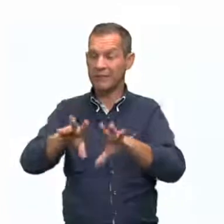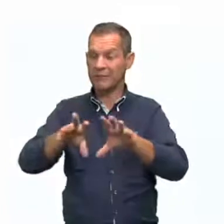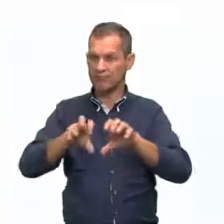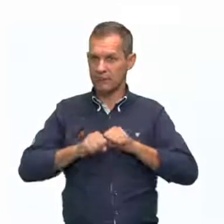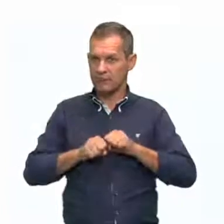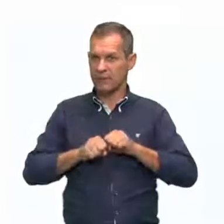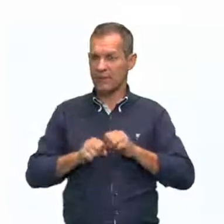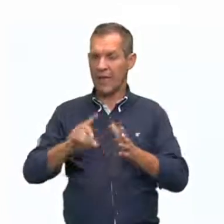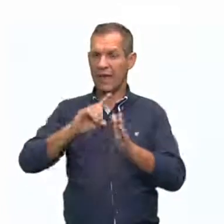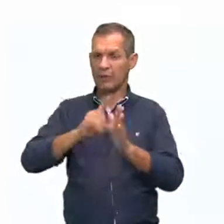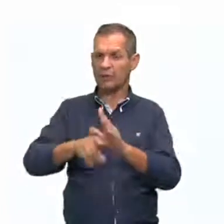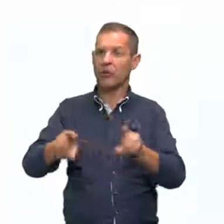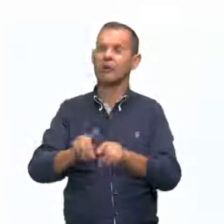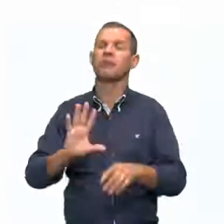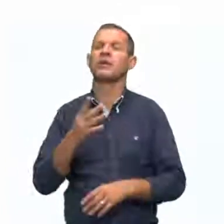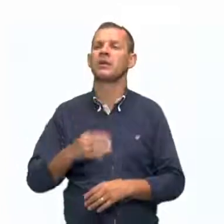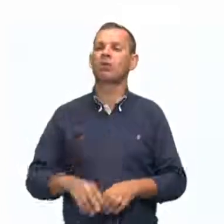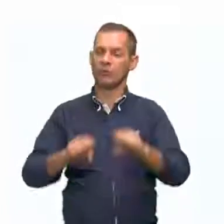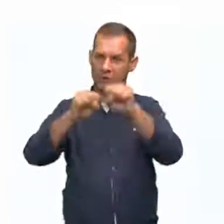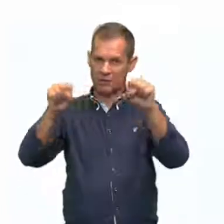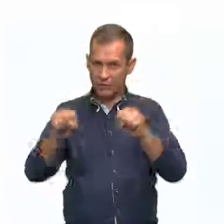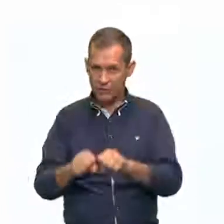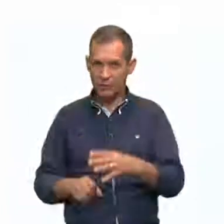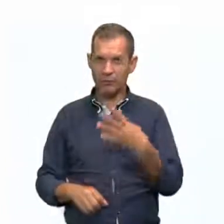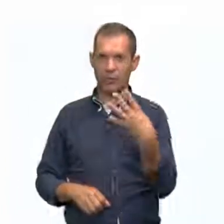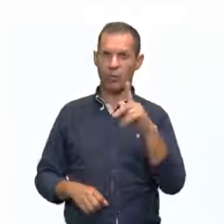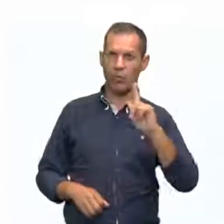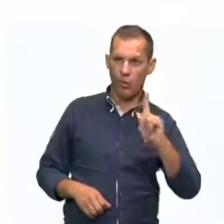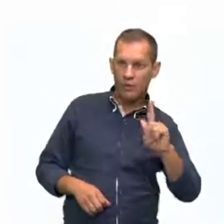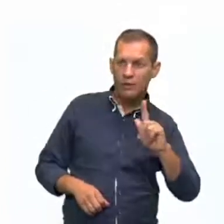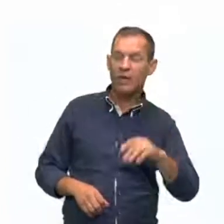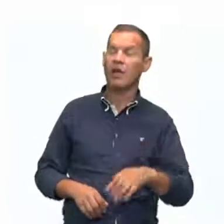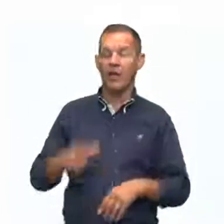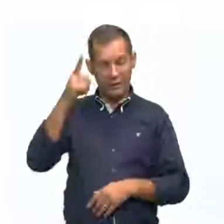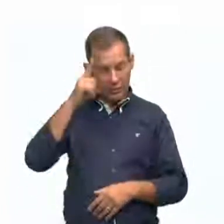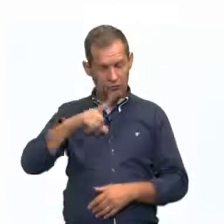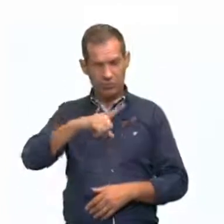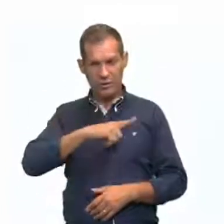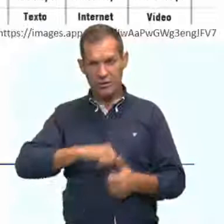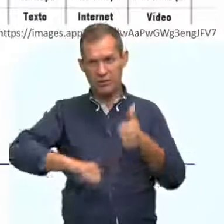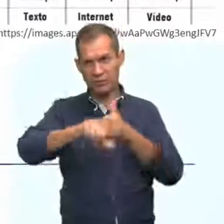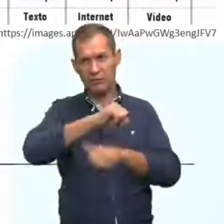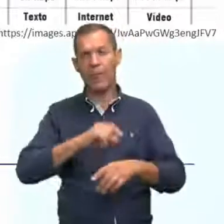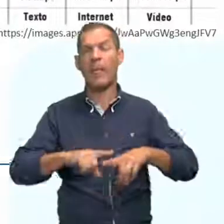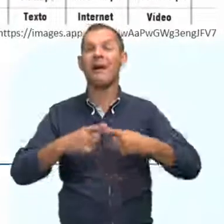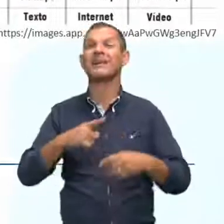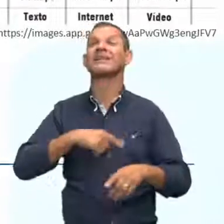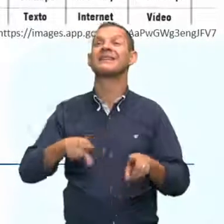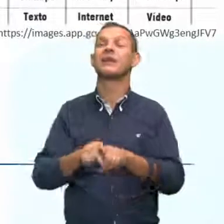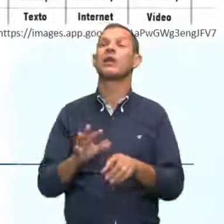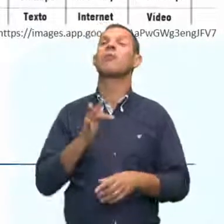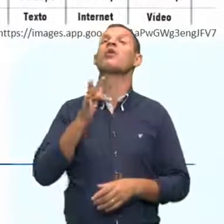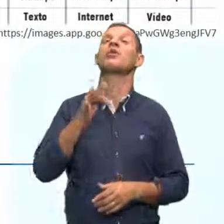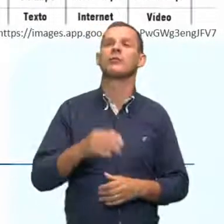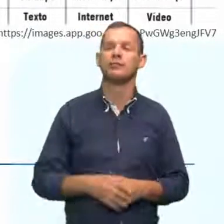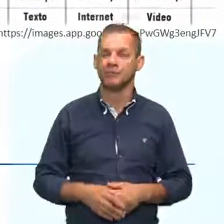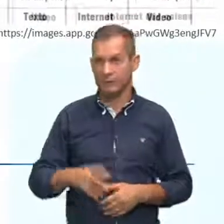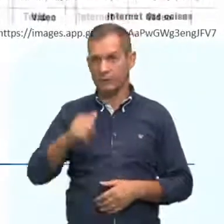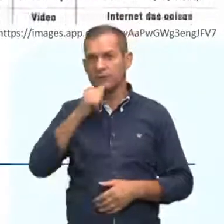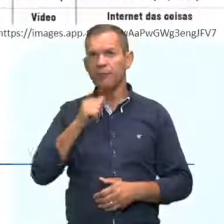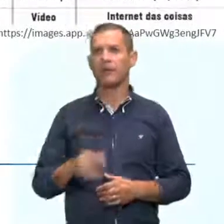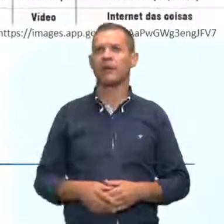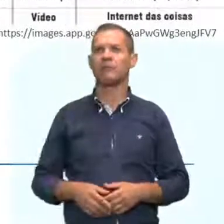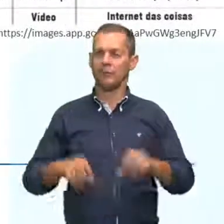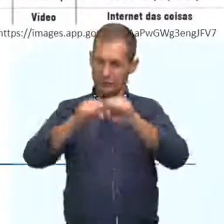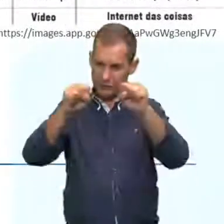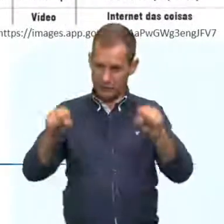sinal. É assim que funciona o sistema 4G. É isso que ele conseguiu trazer. E existe no futuro ainda